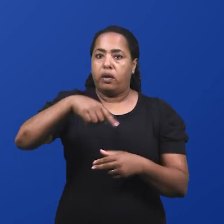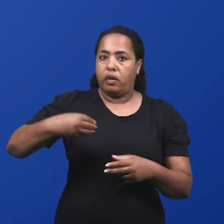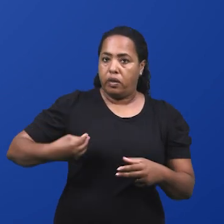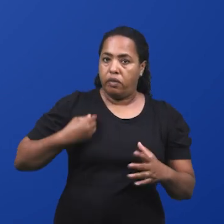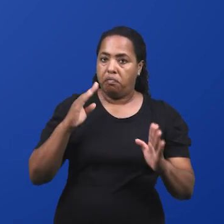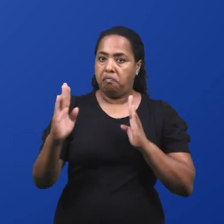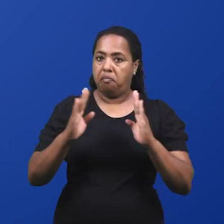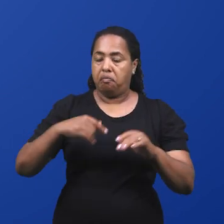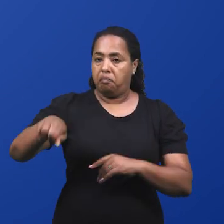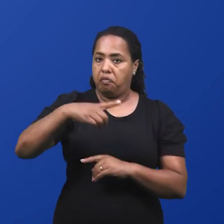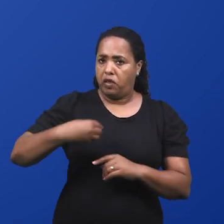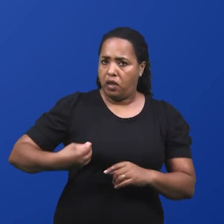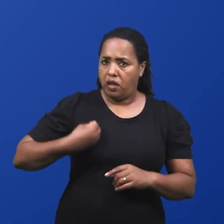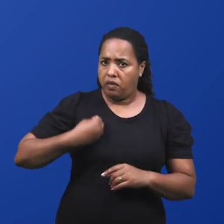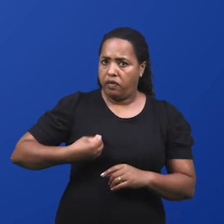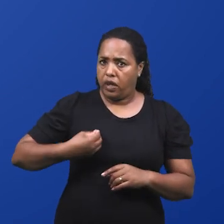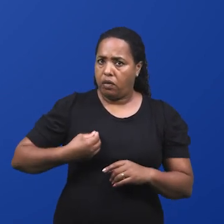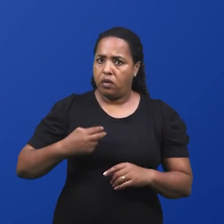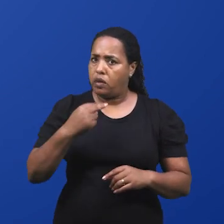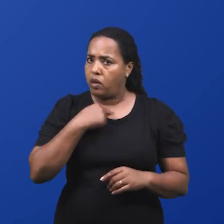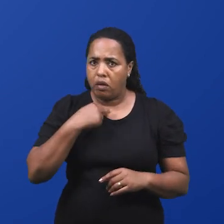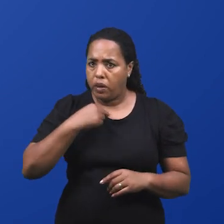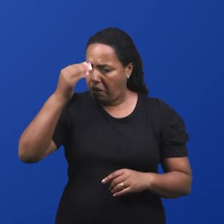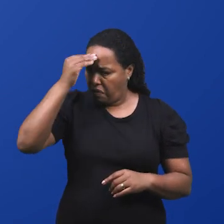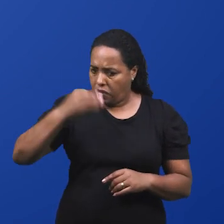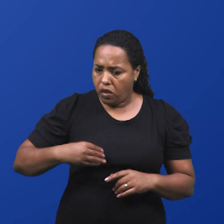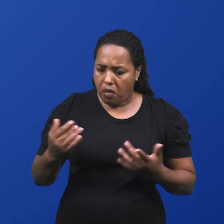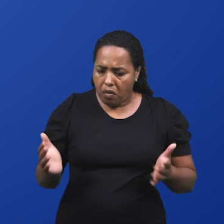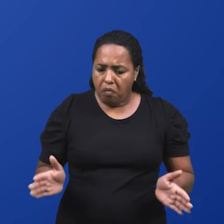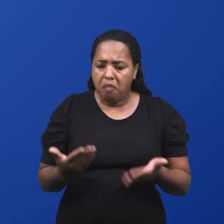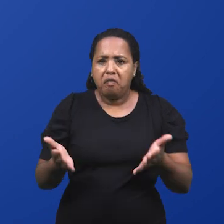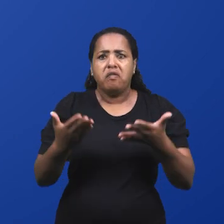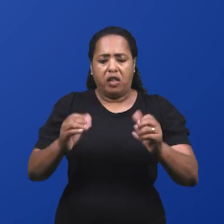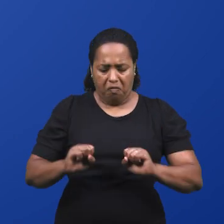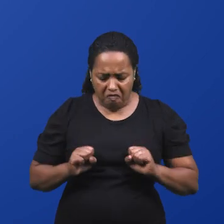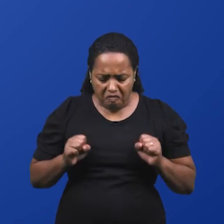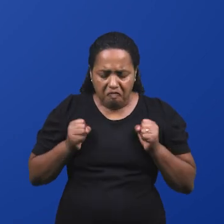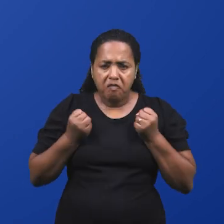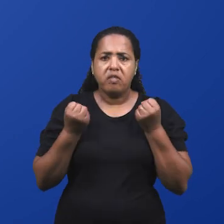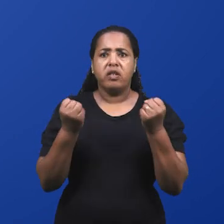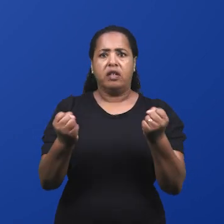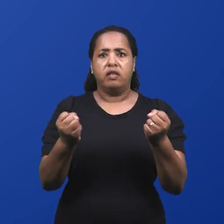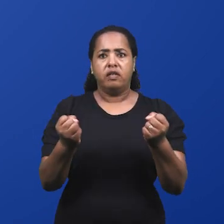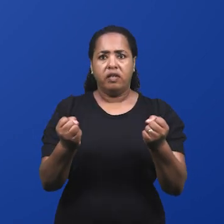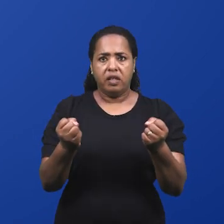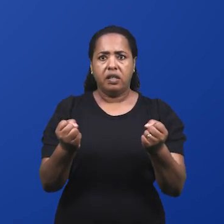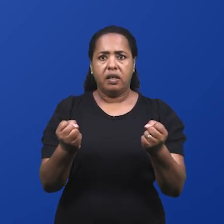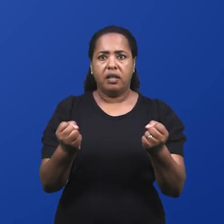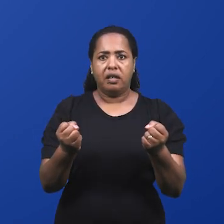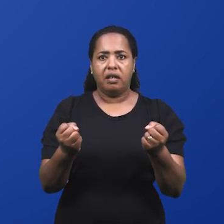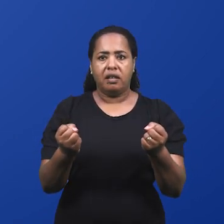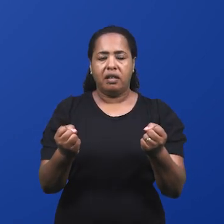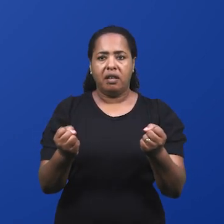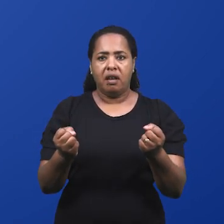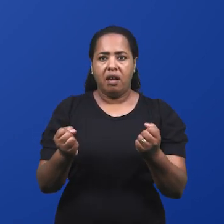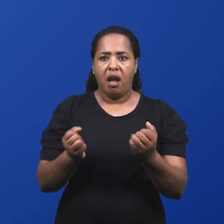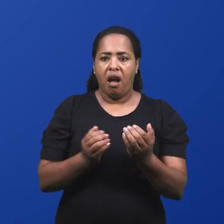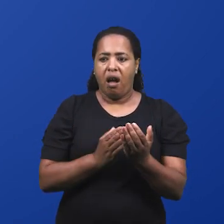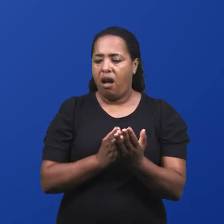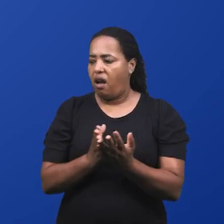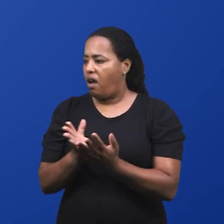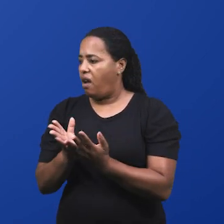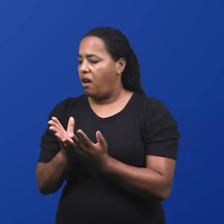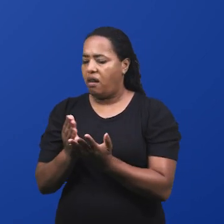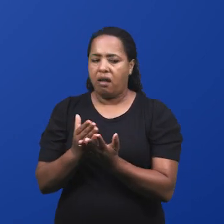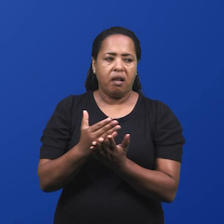vivendo, que nós não podemos desistir, nós temos que ter bom ânimo, esforçar. Não te desvie o teu olhar nem para a